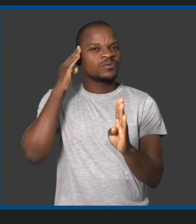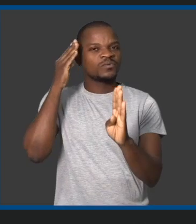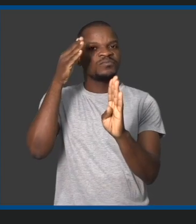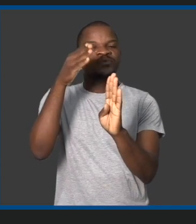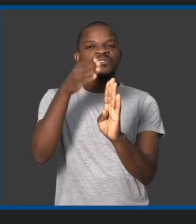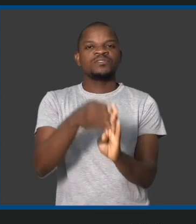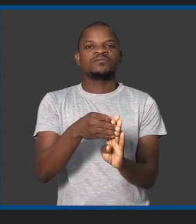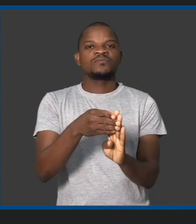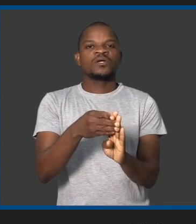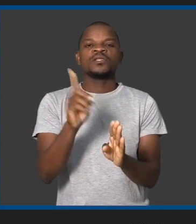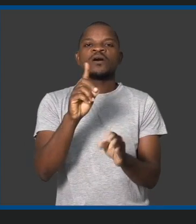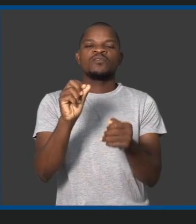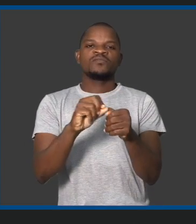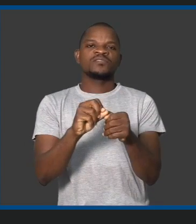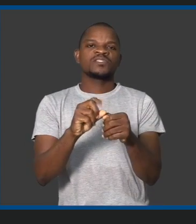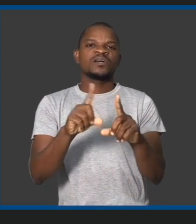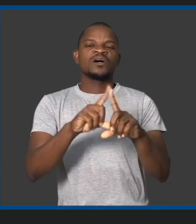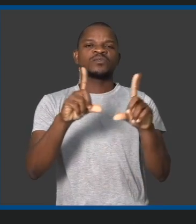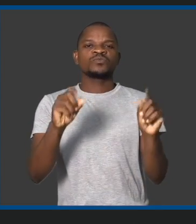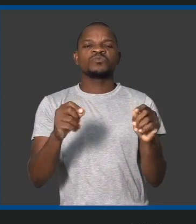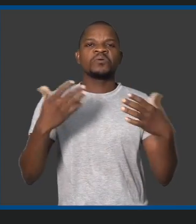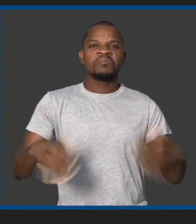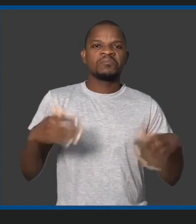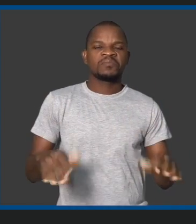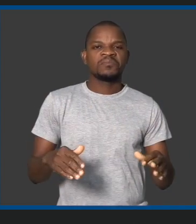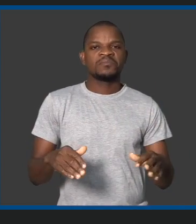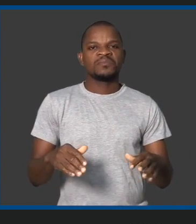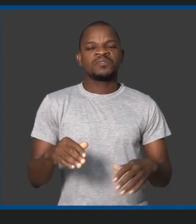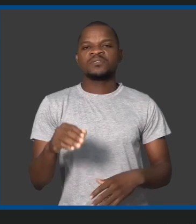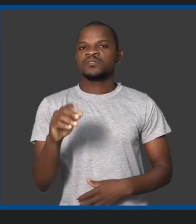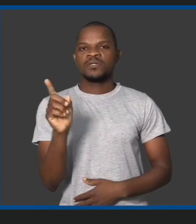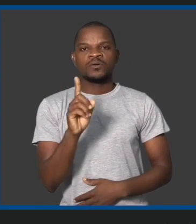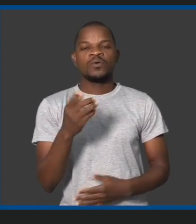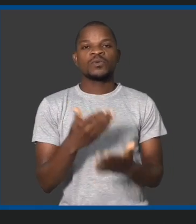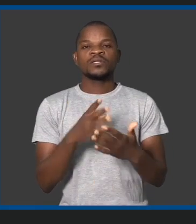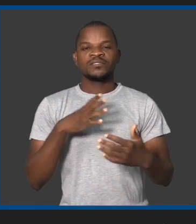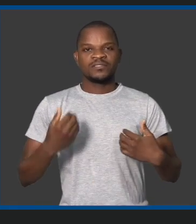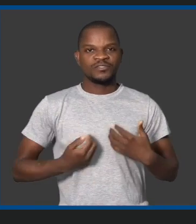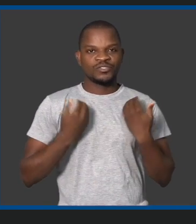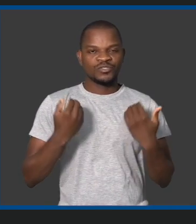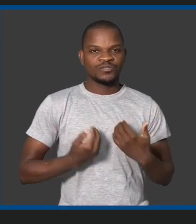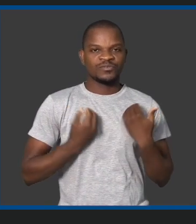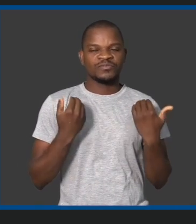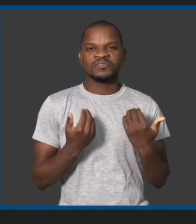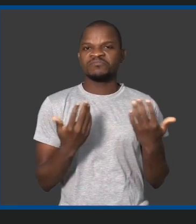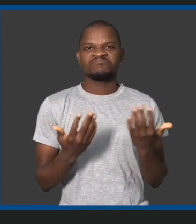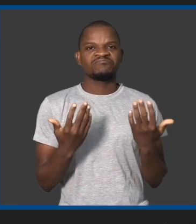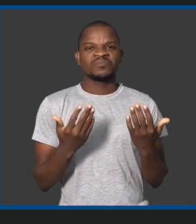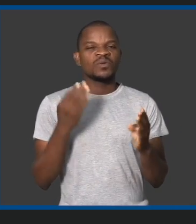objetivo. Não servir desse local, no momento de lazer, daqueles jovens que